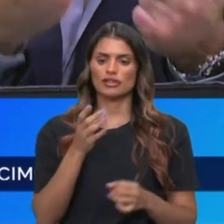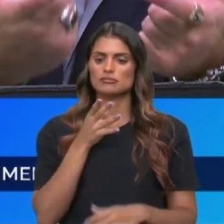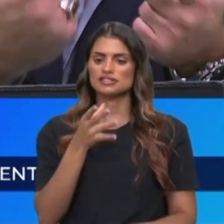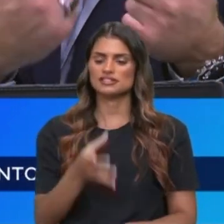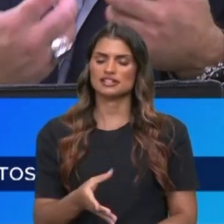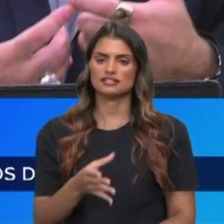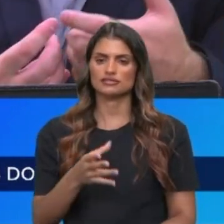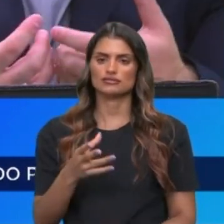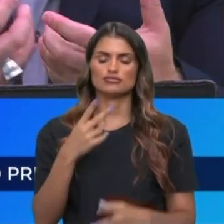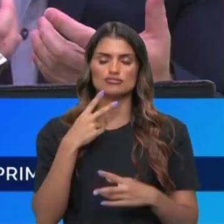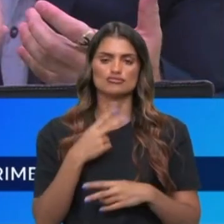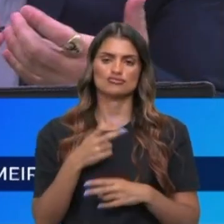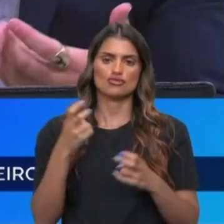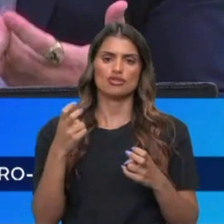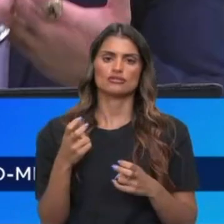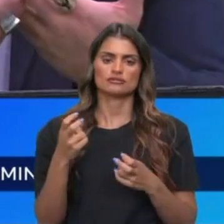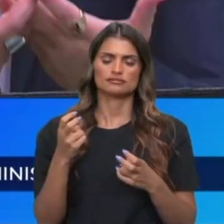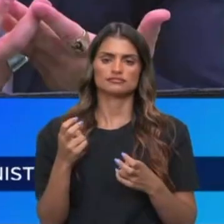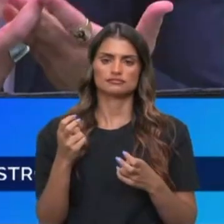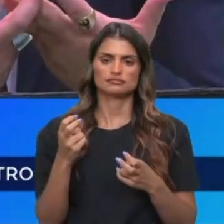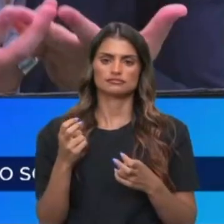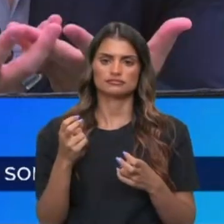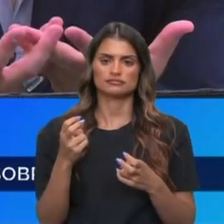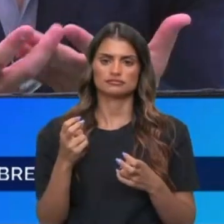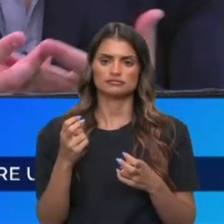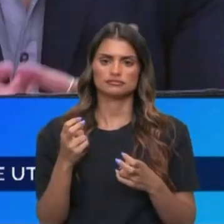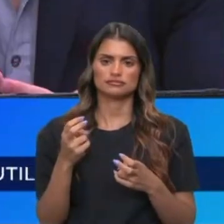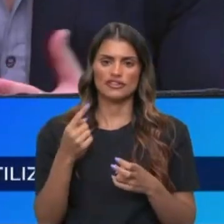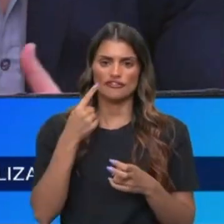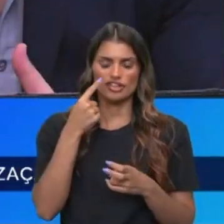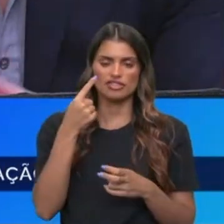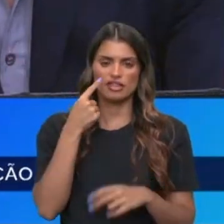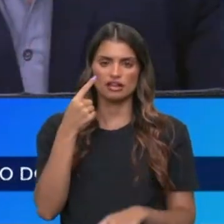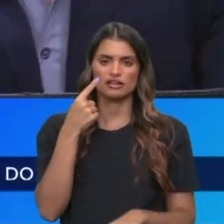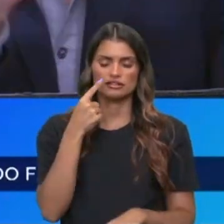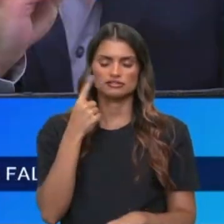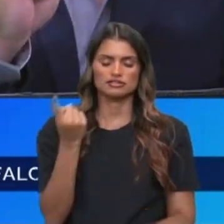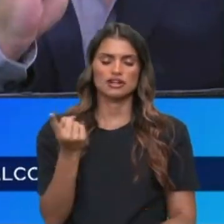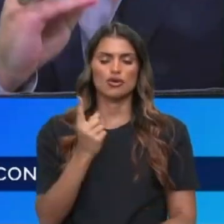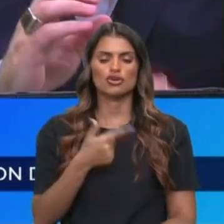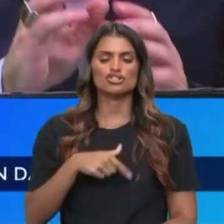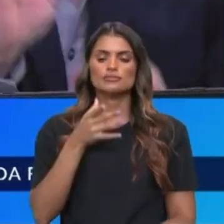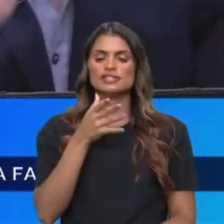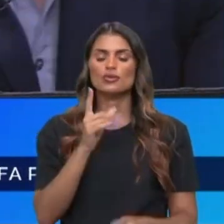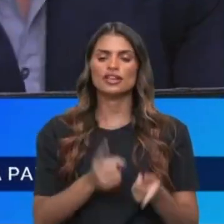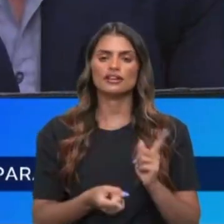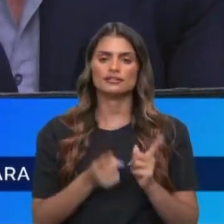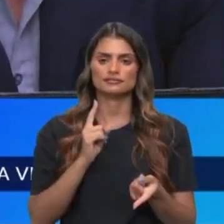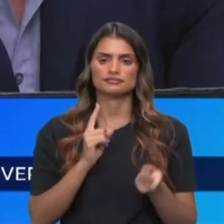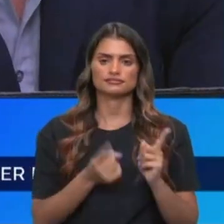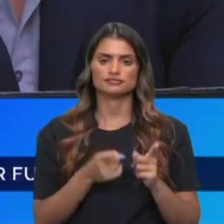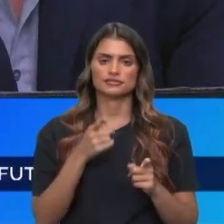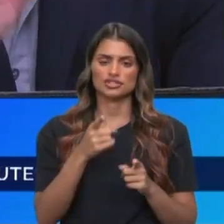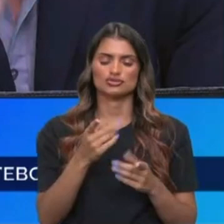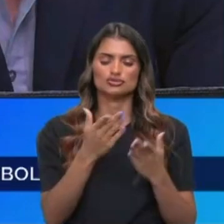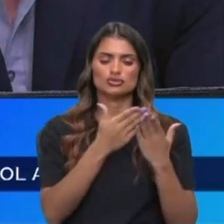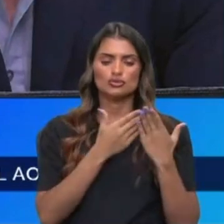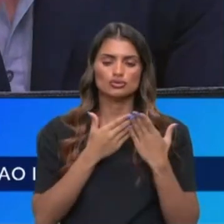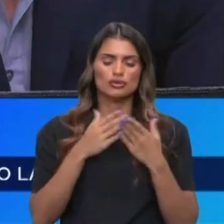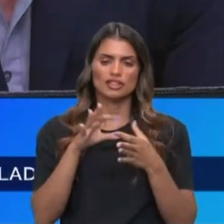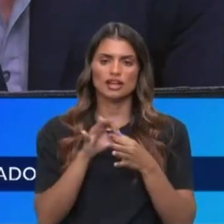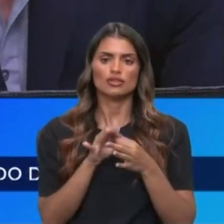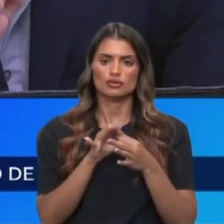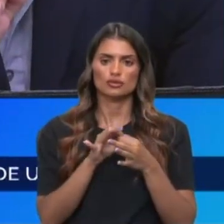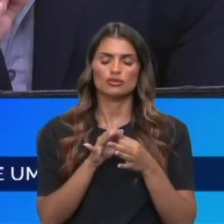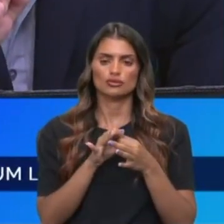foi encontrado, ou dar a entender que foi encontrada vida em Encélado. Não, nada disso. O que estamos aqui a dizer é o seguinte. Neste estudo, e de acordo com a projeção